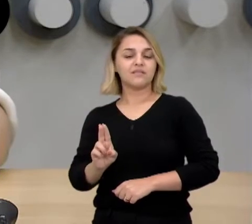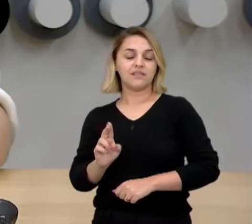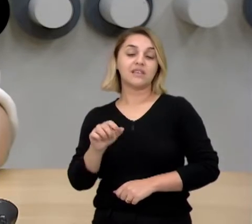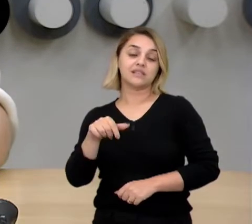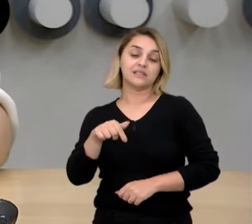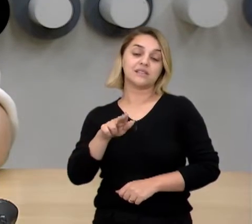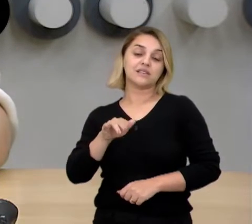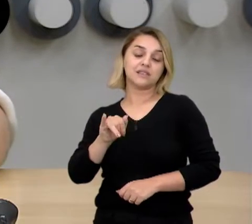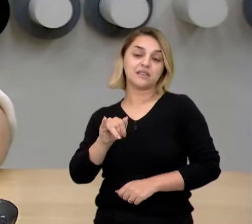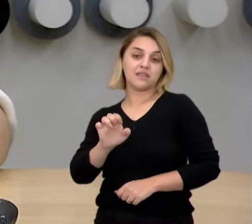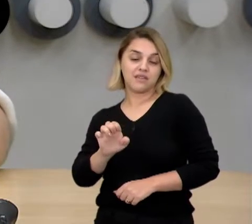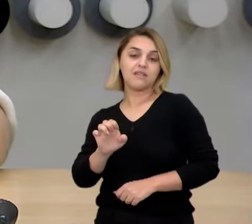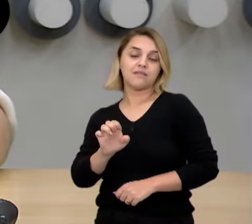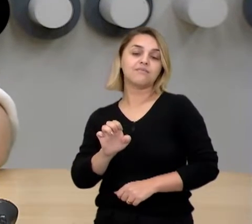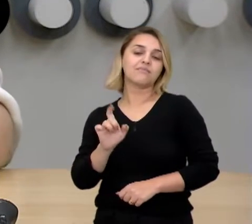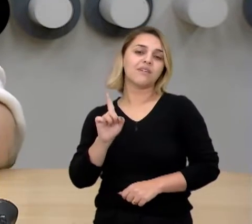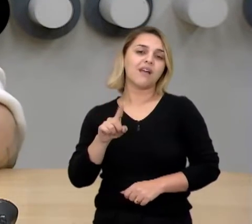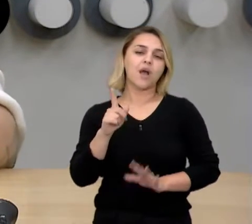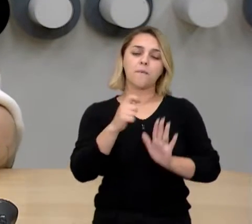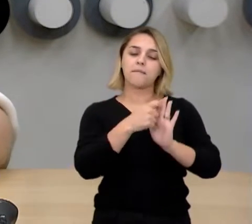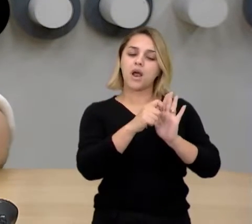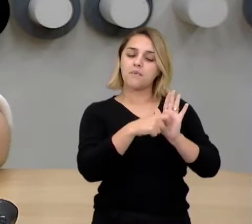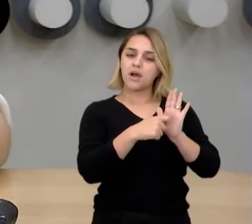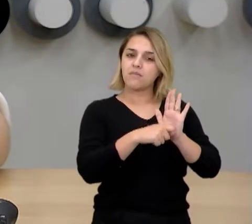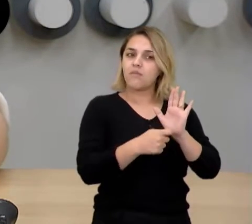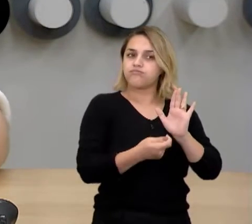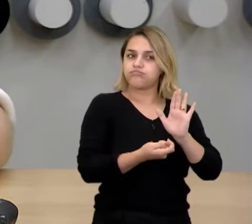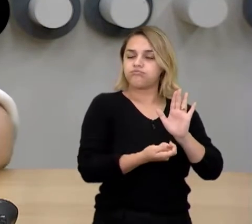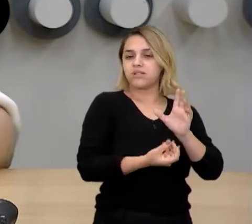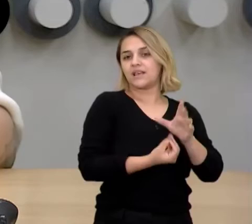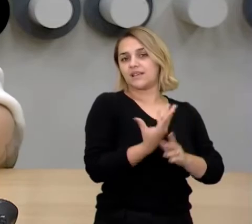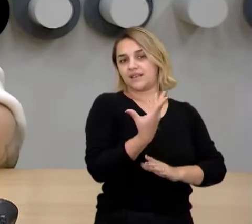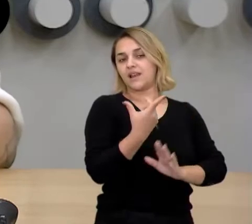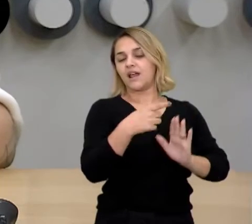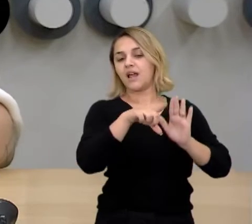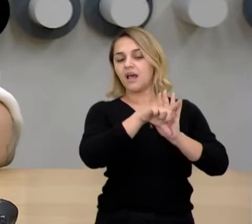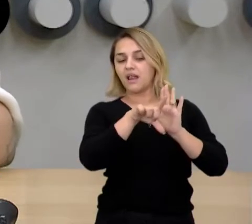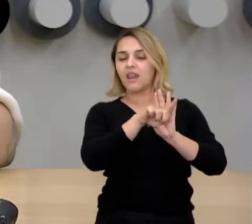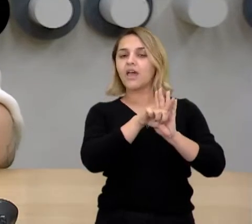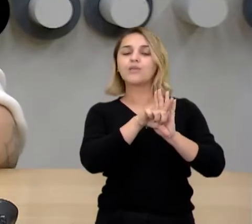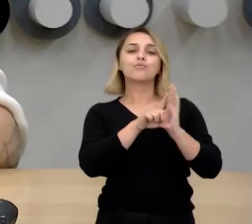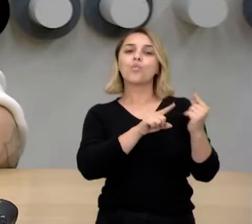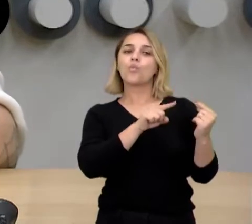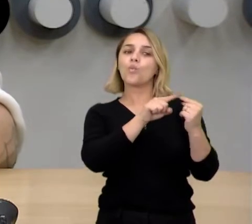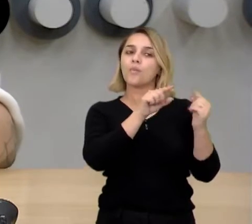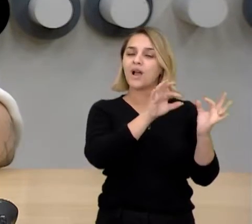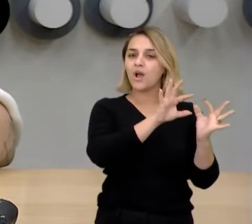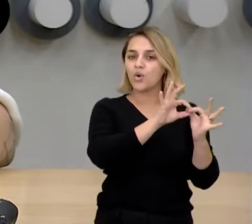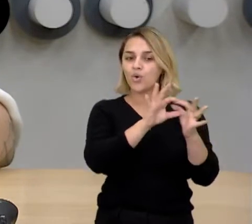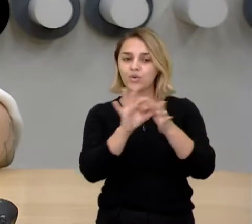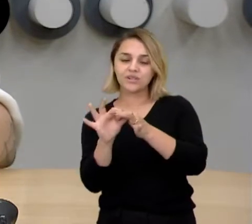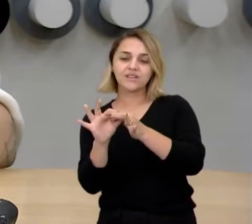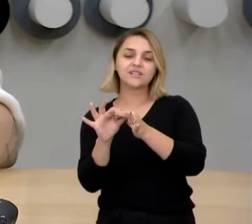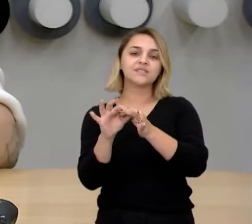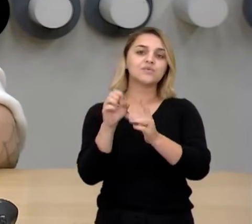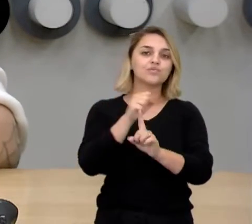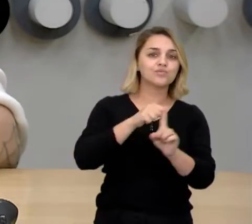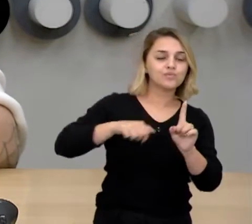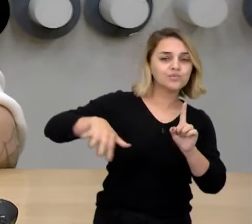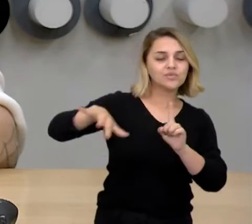as leis tem muito, mas muito a ver com o contexto das